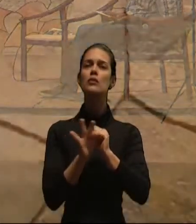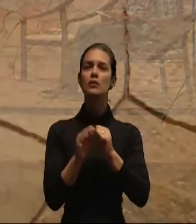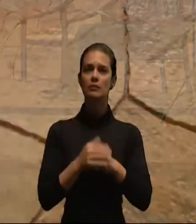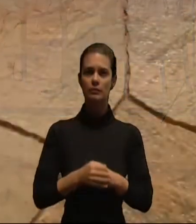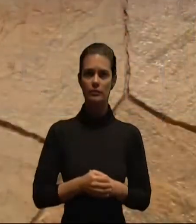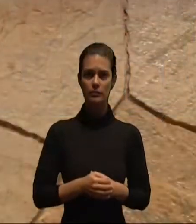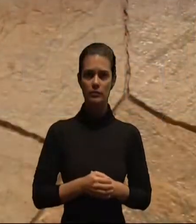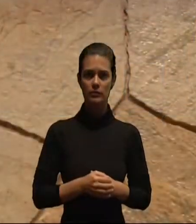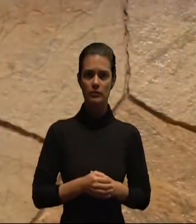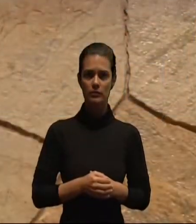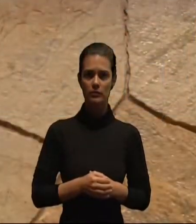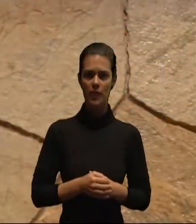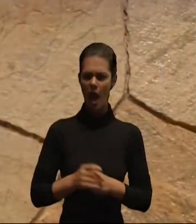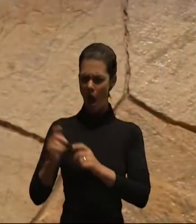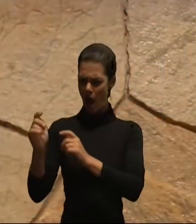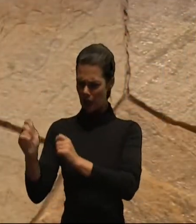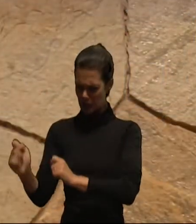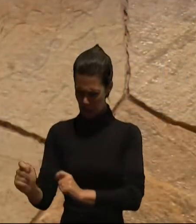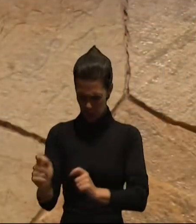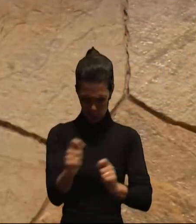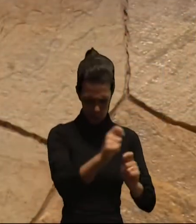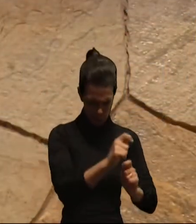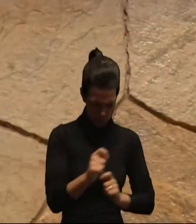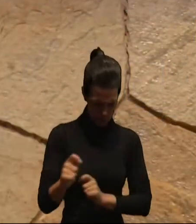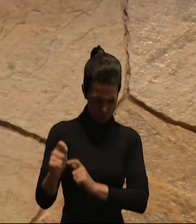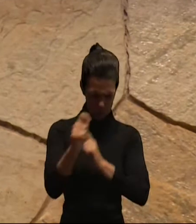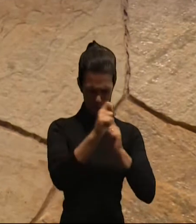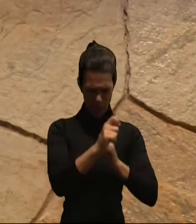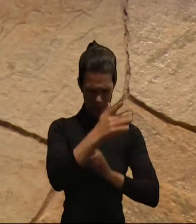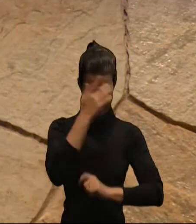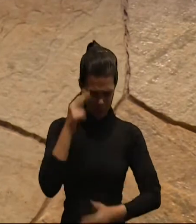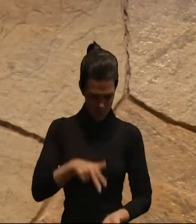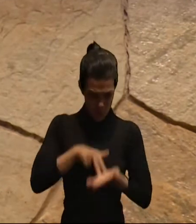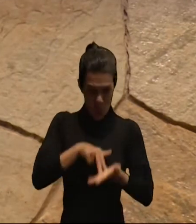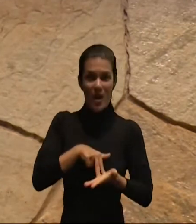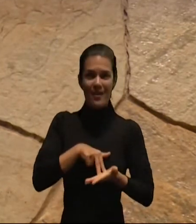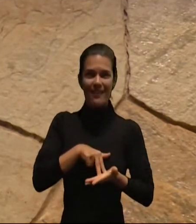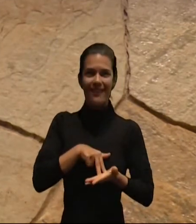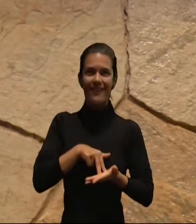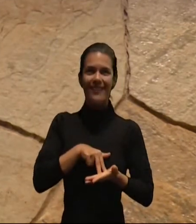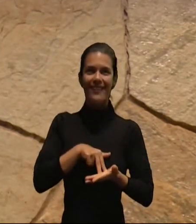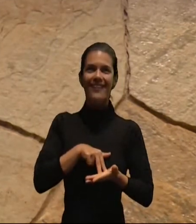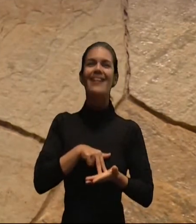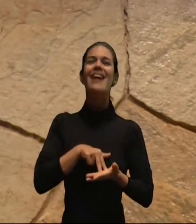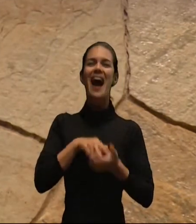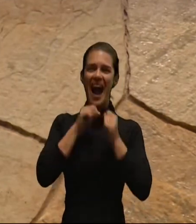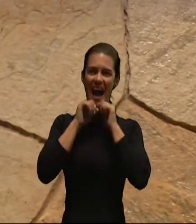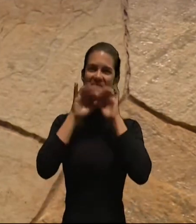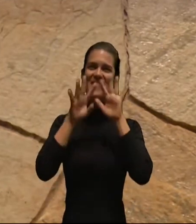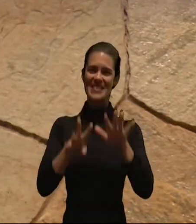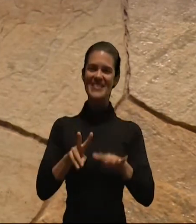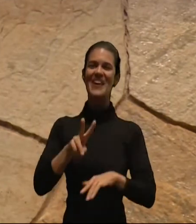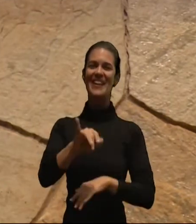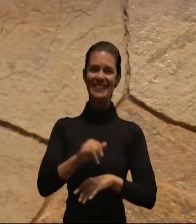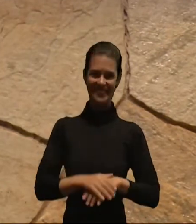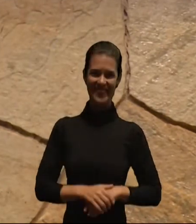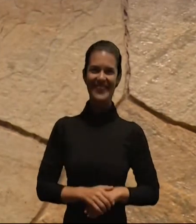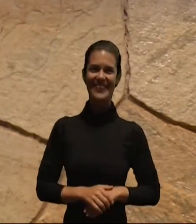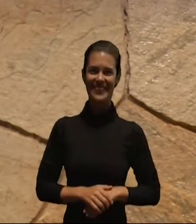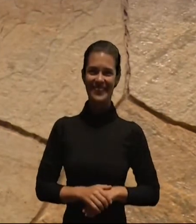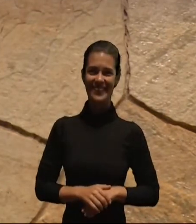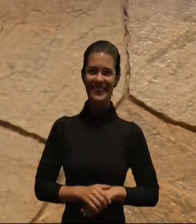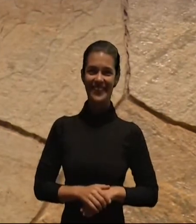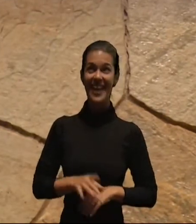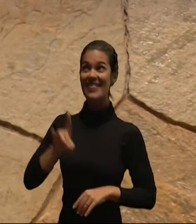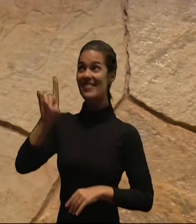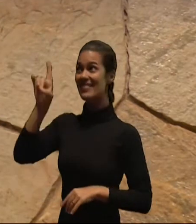Bem-aventurado o homem que suporta com perseverança a aprovação, porque depois de ter sido aprovado, receberá a coroa